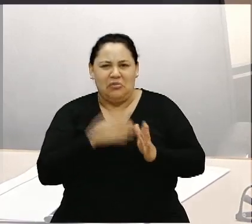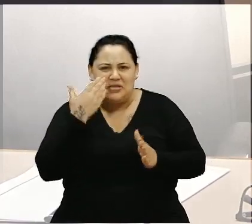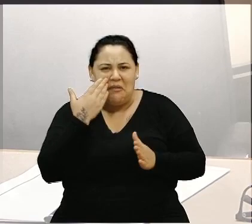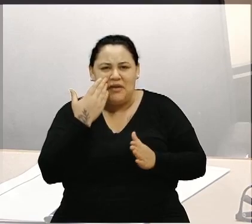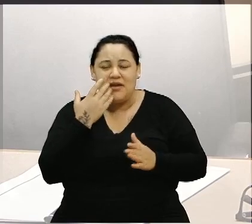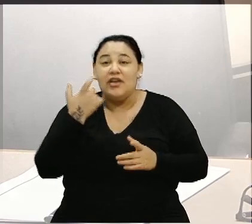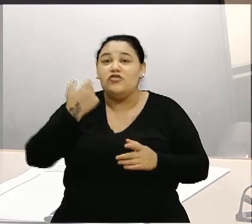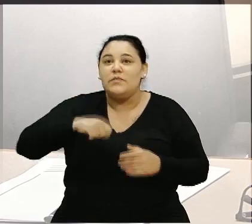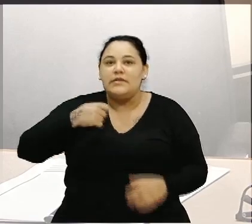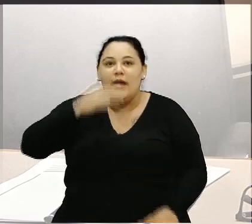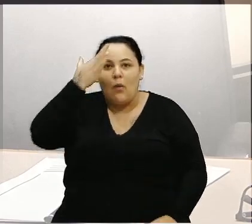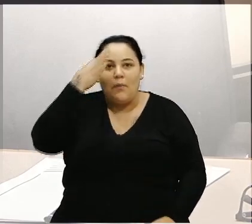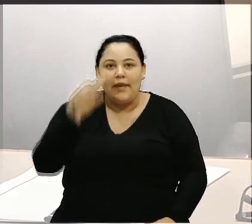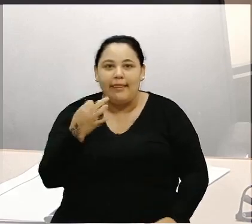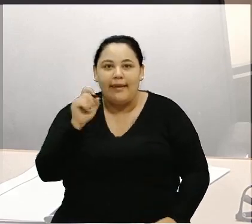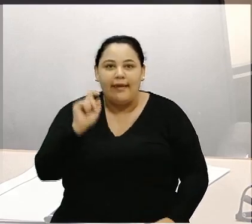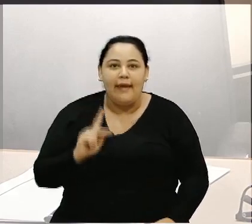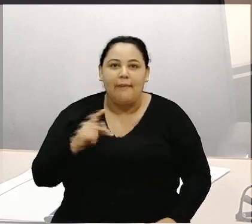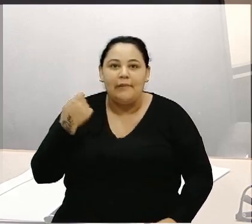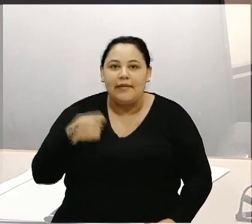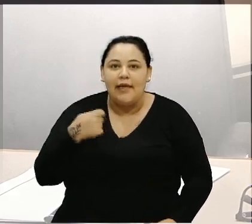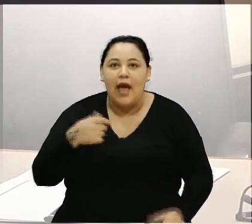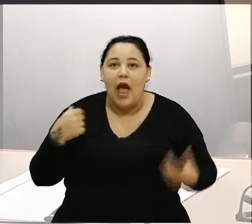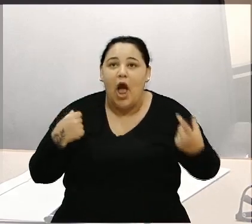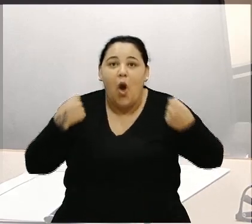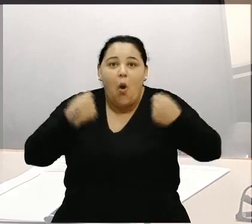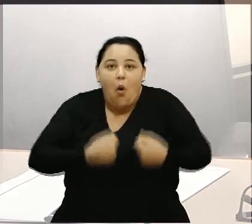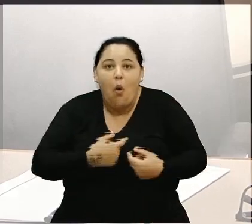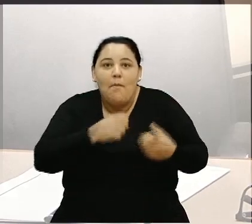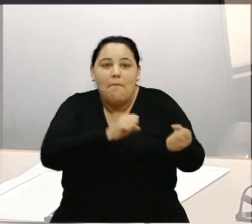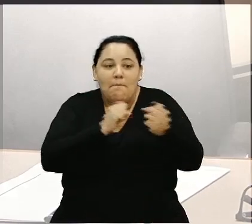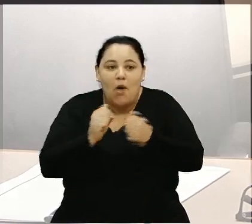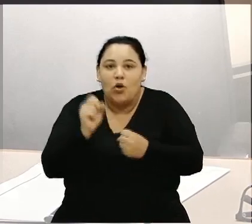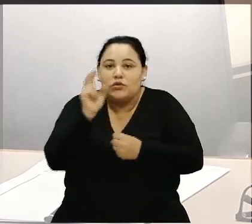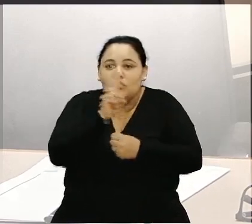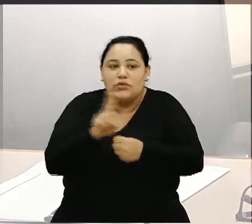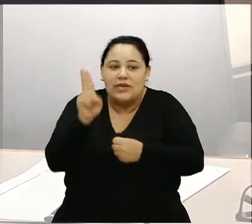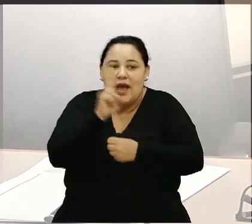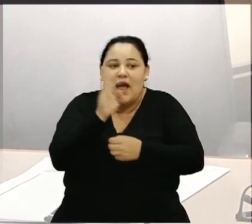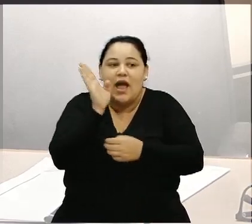está precisando ali hoje são de roupas que possam ser usadas imediatamente.